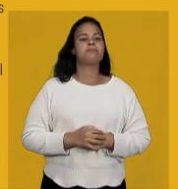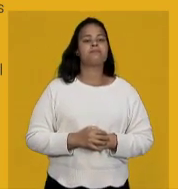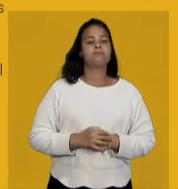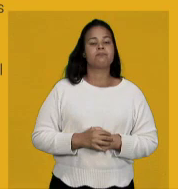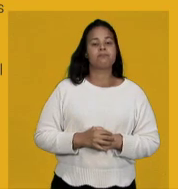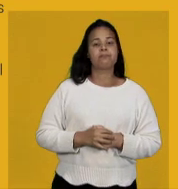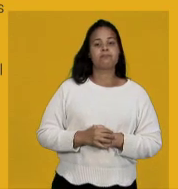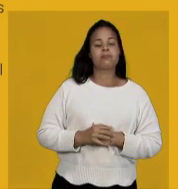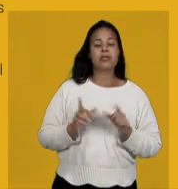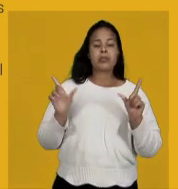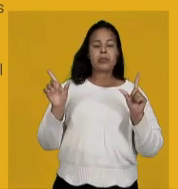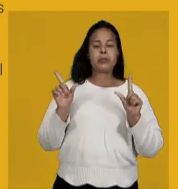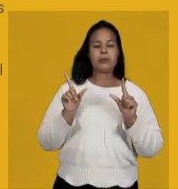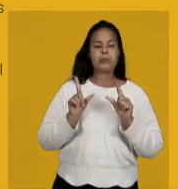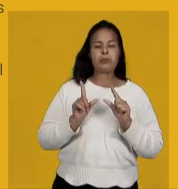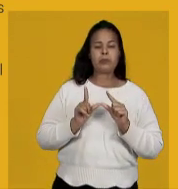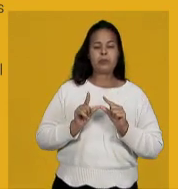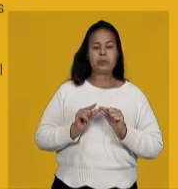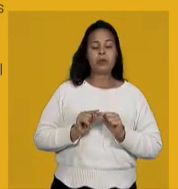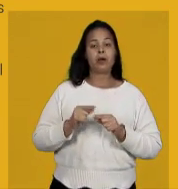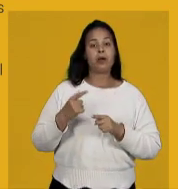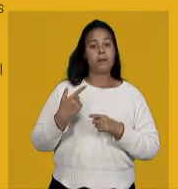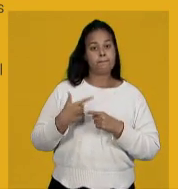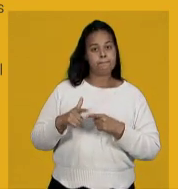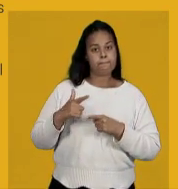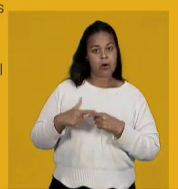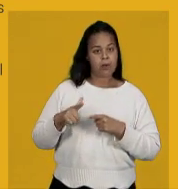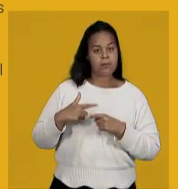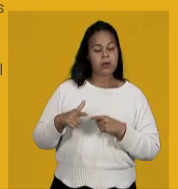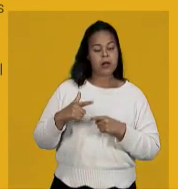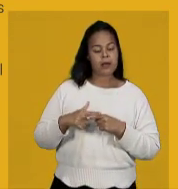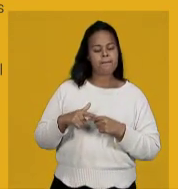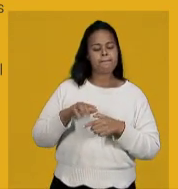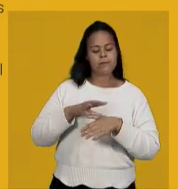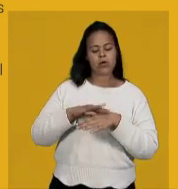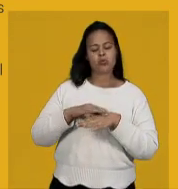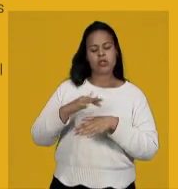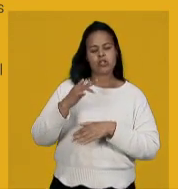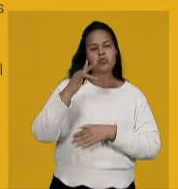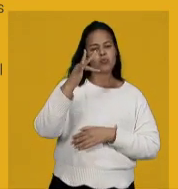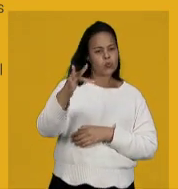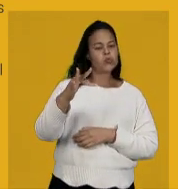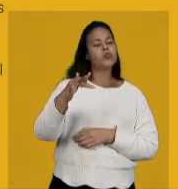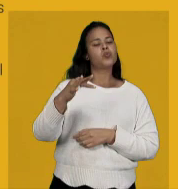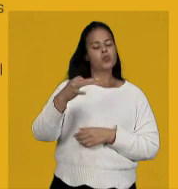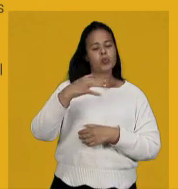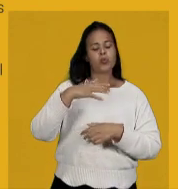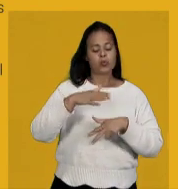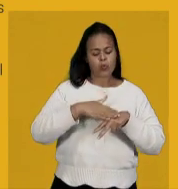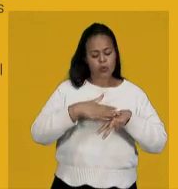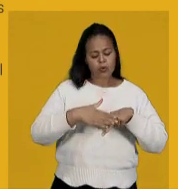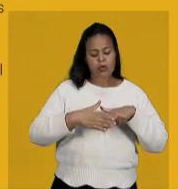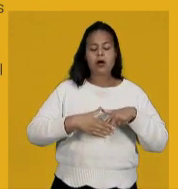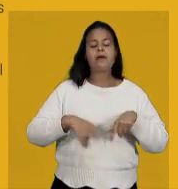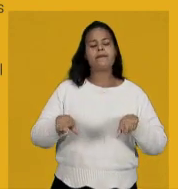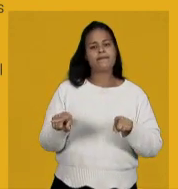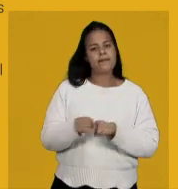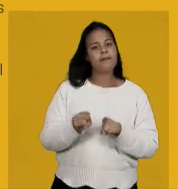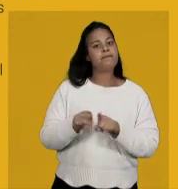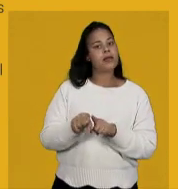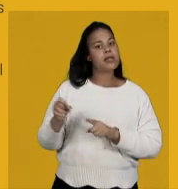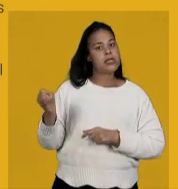Vai diminuir, então, o risco de doenças crônicas e também a importância, né, desses alimentos no tratamento